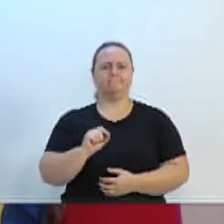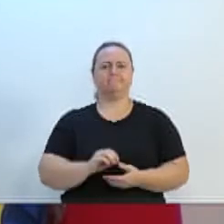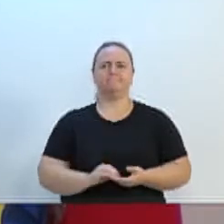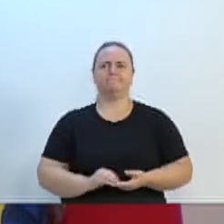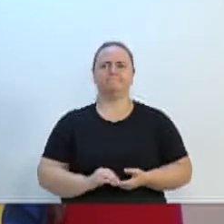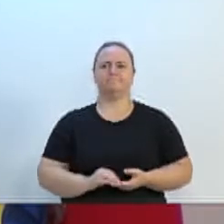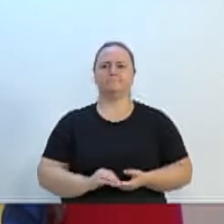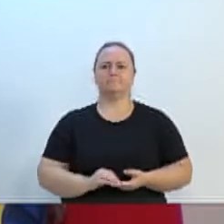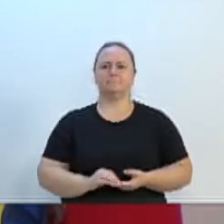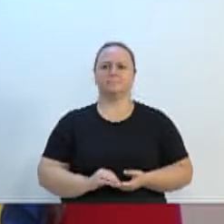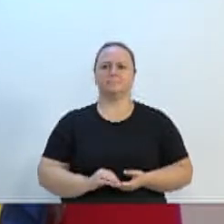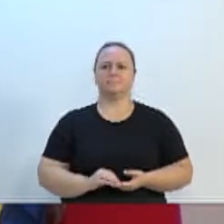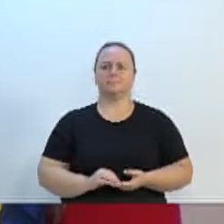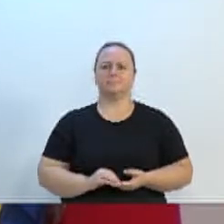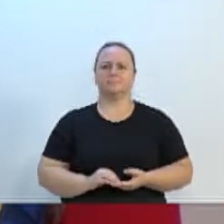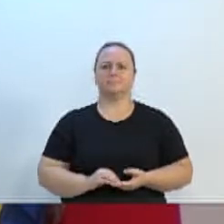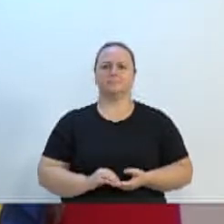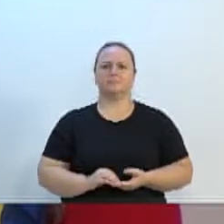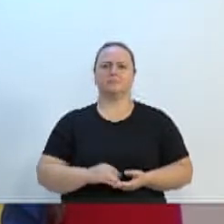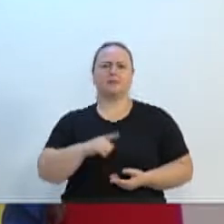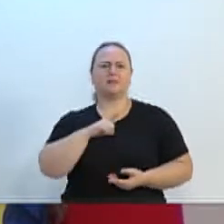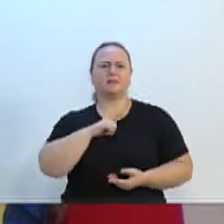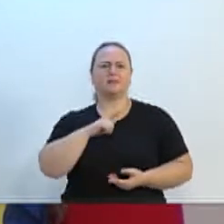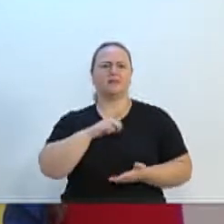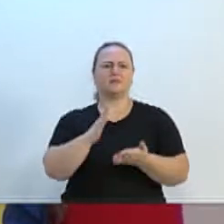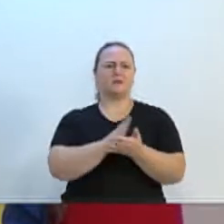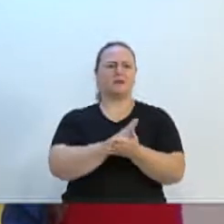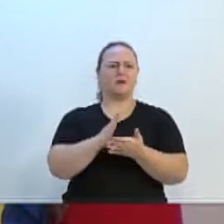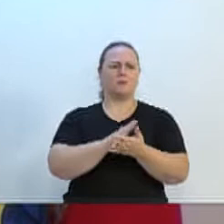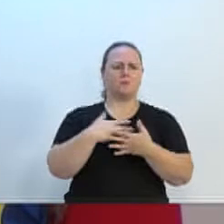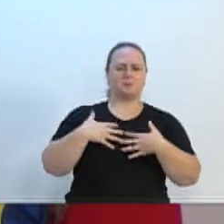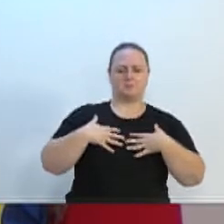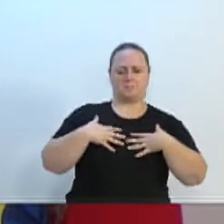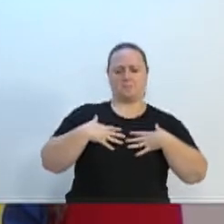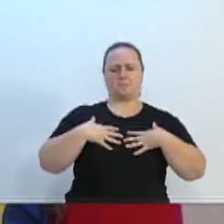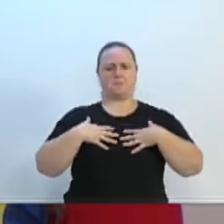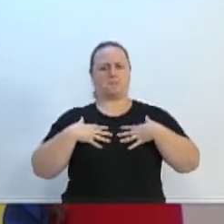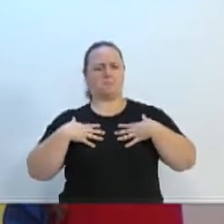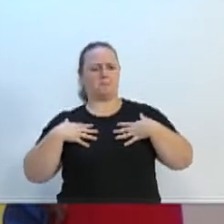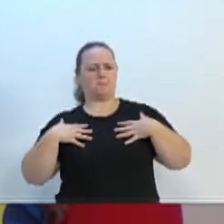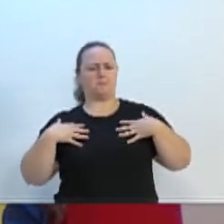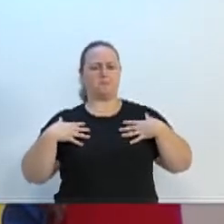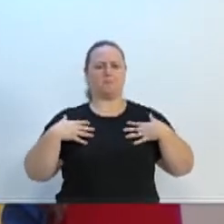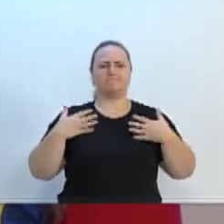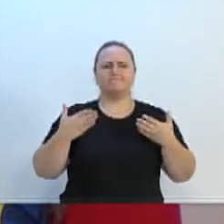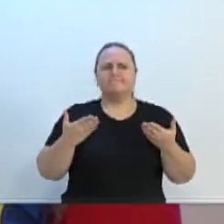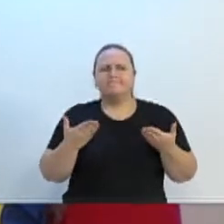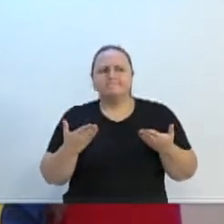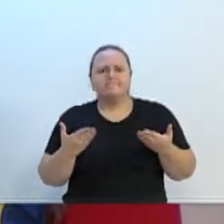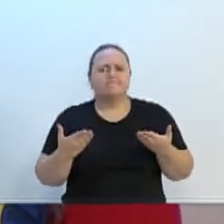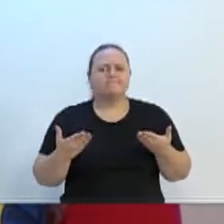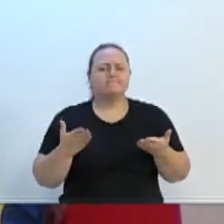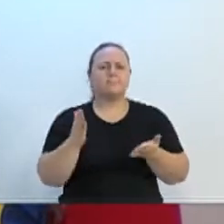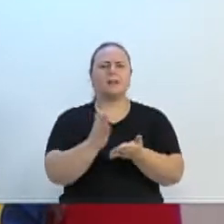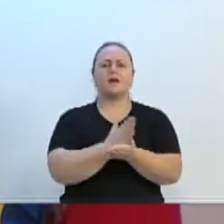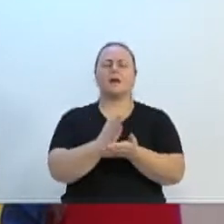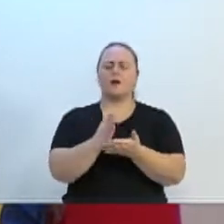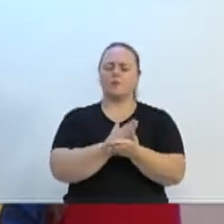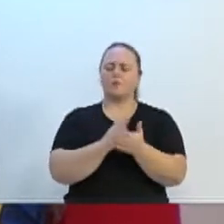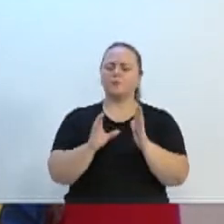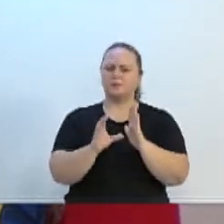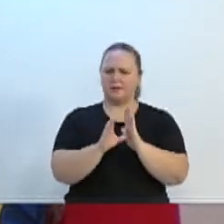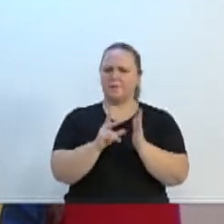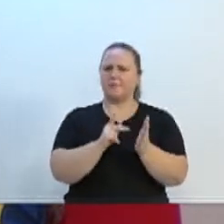tivemos os egos aflorados em alguns aspectos, e as pessoas acabam passando, vereador Caminha, o